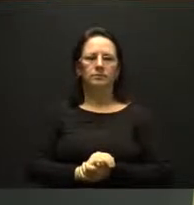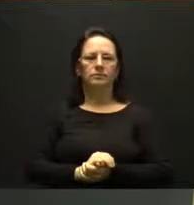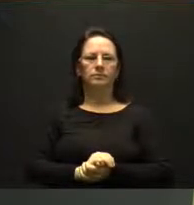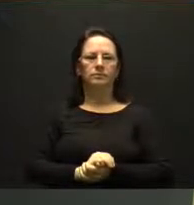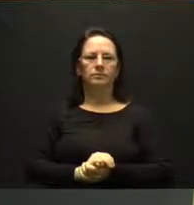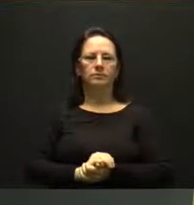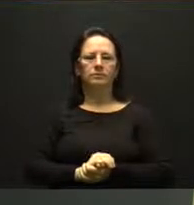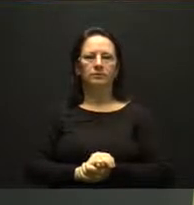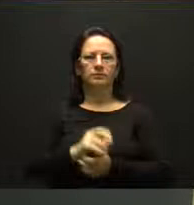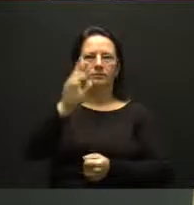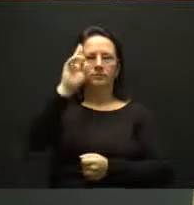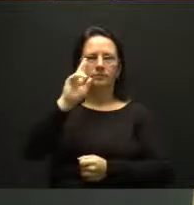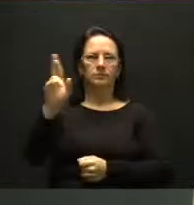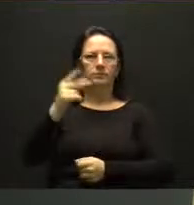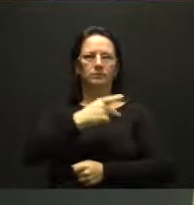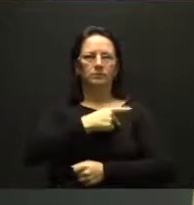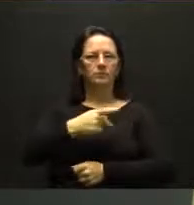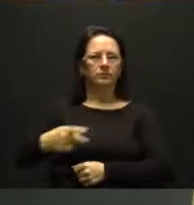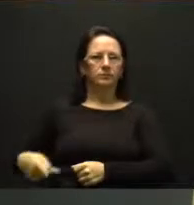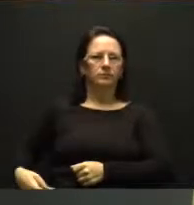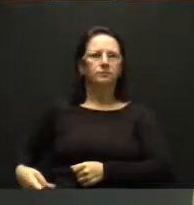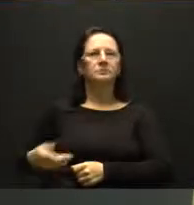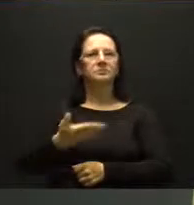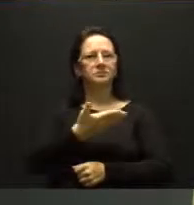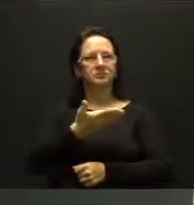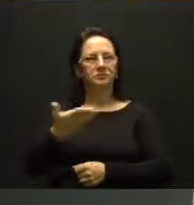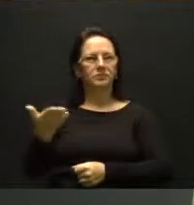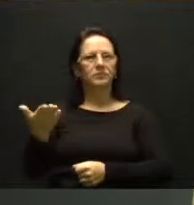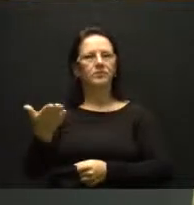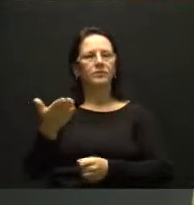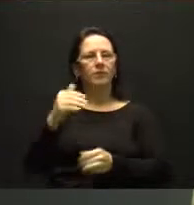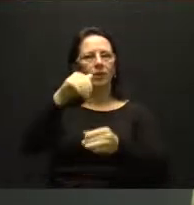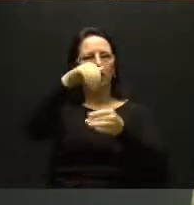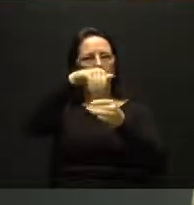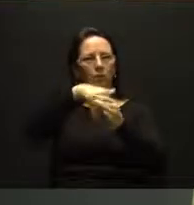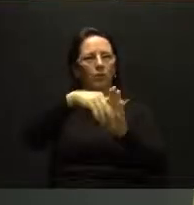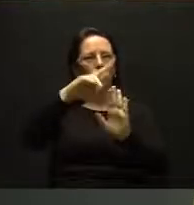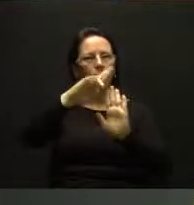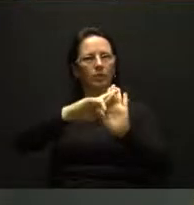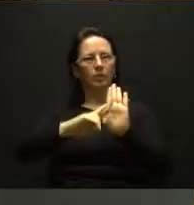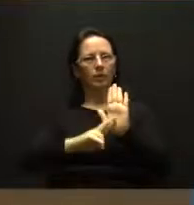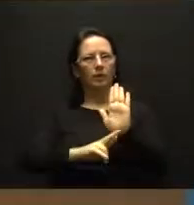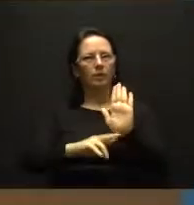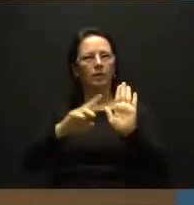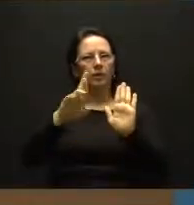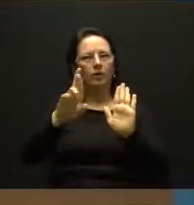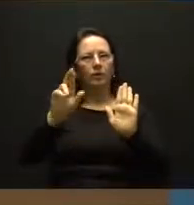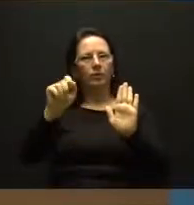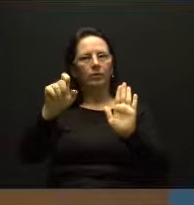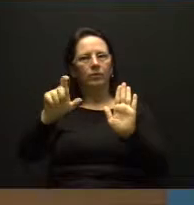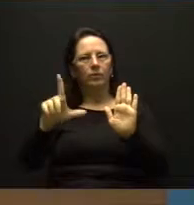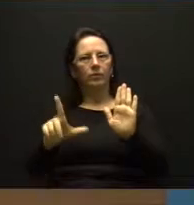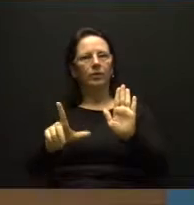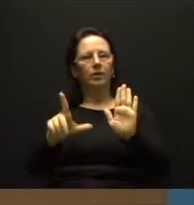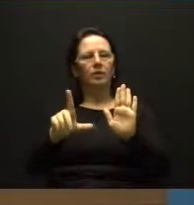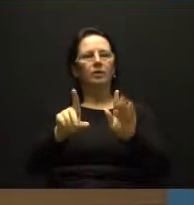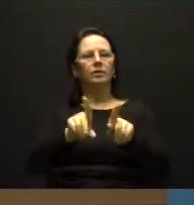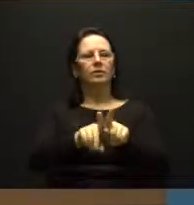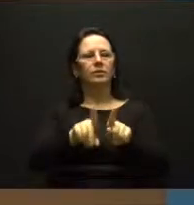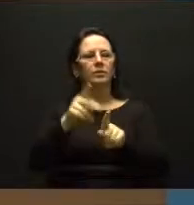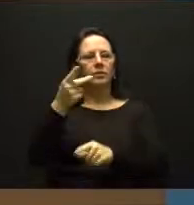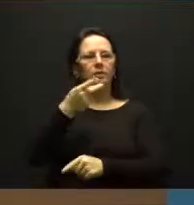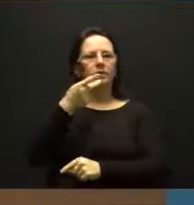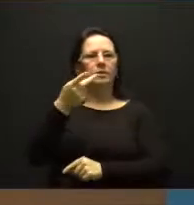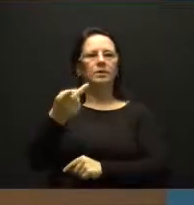se o presente dois pares quero também já declarar meu voto favorável ao requerimento do vereador rafael e dizer também que